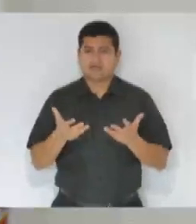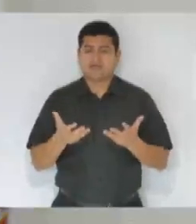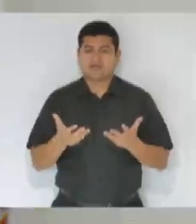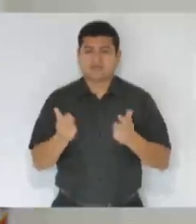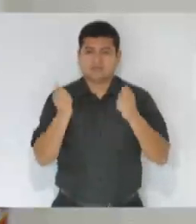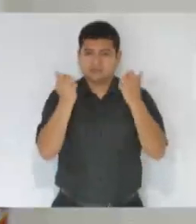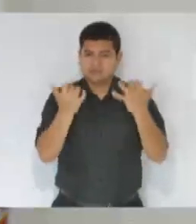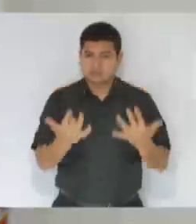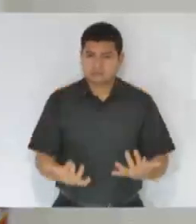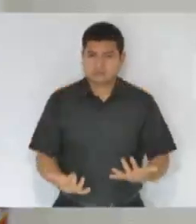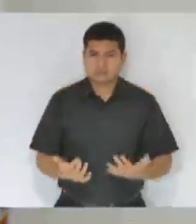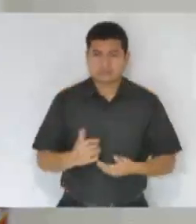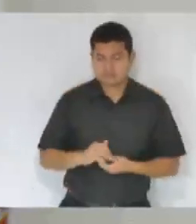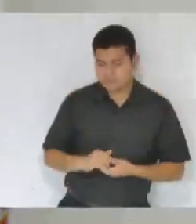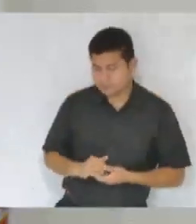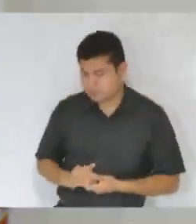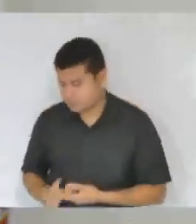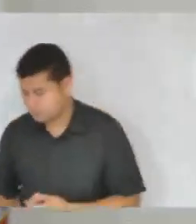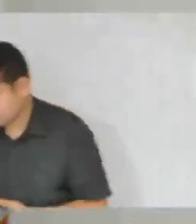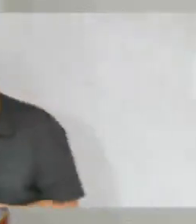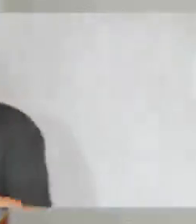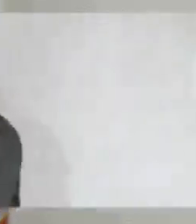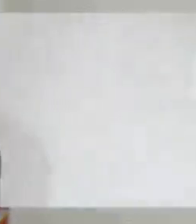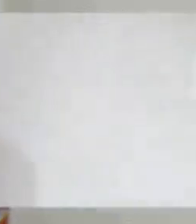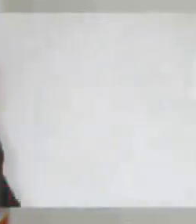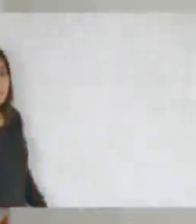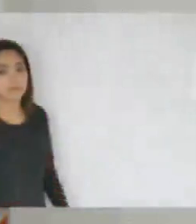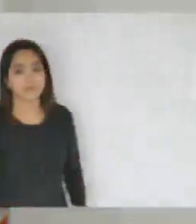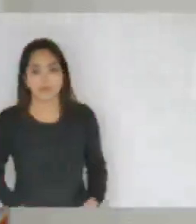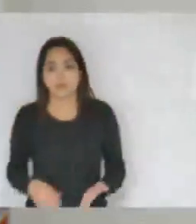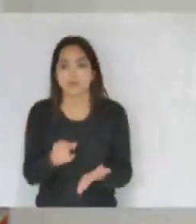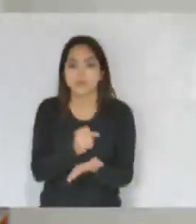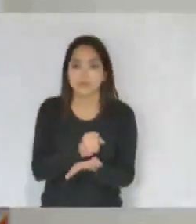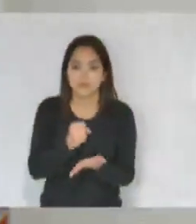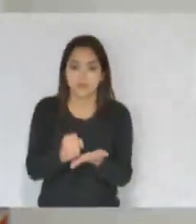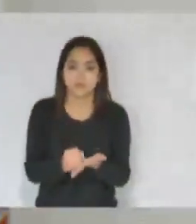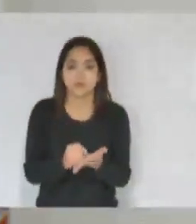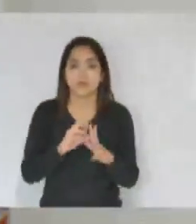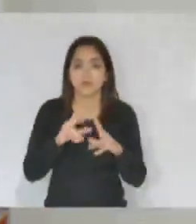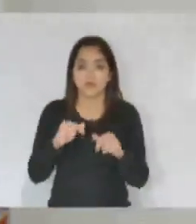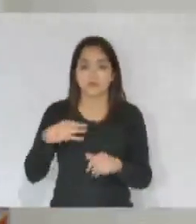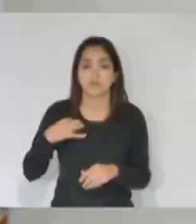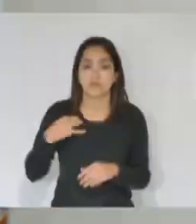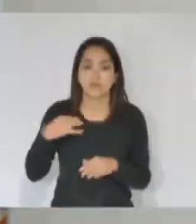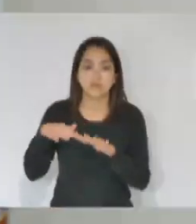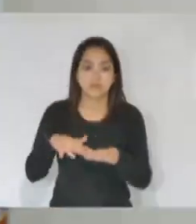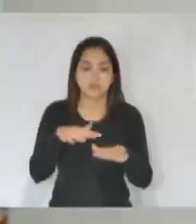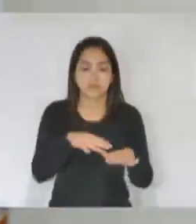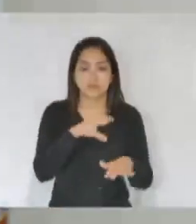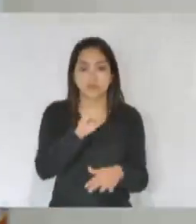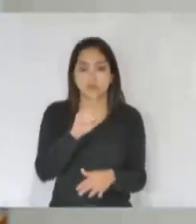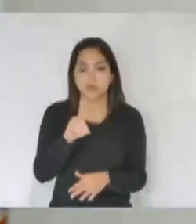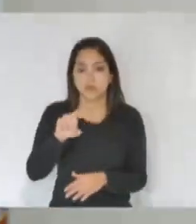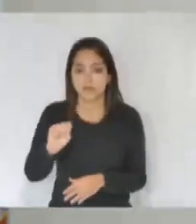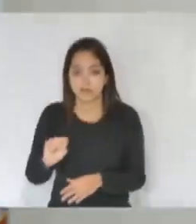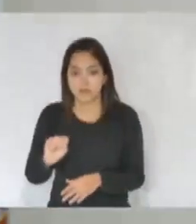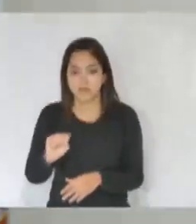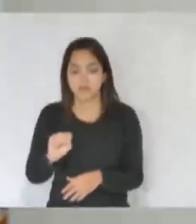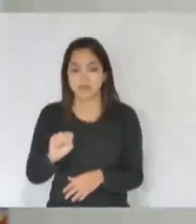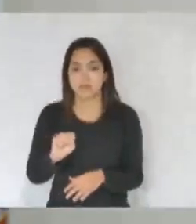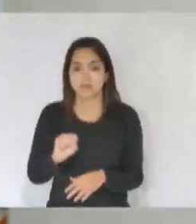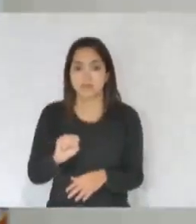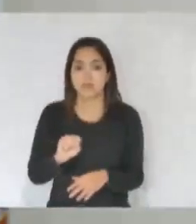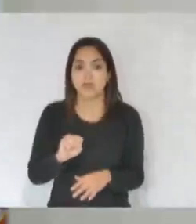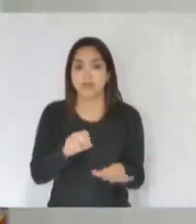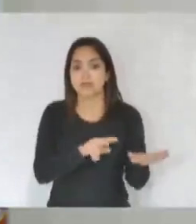aos colegas que estou protocolando um projeto de lei a todos os voluntários do Movimento ODS, que fica instituído a